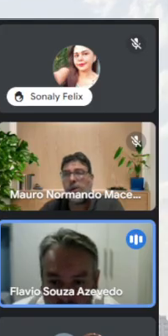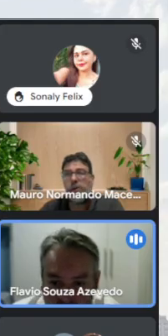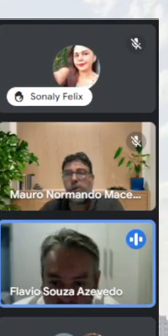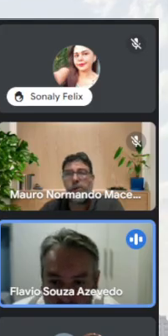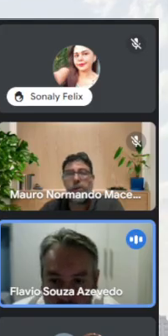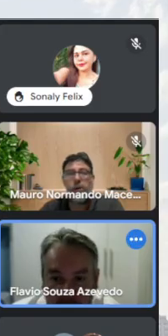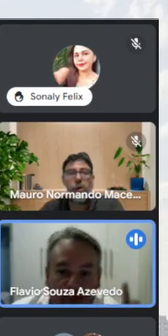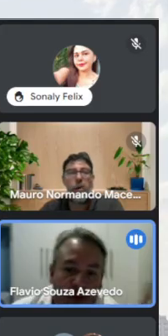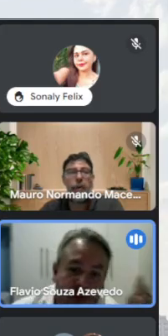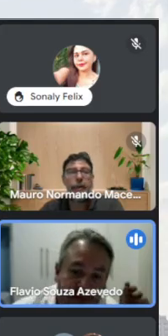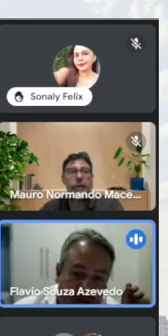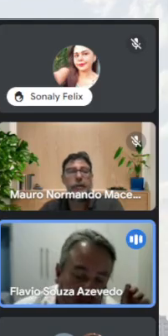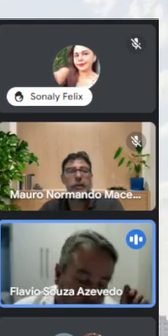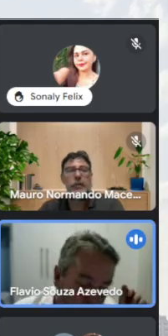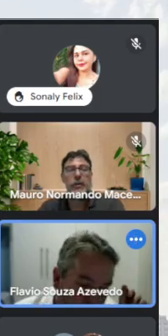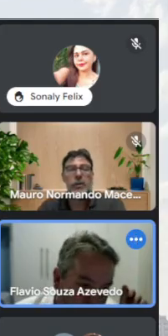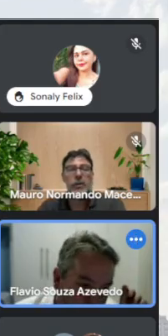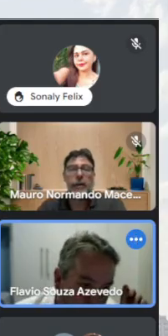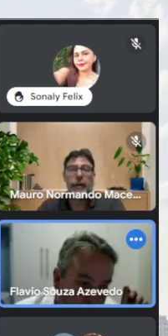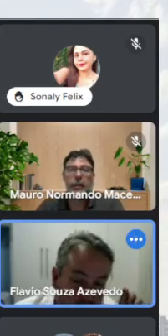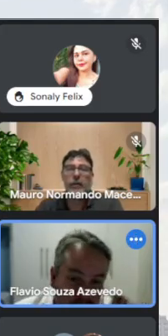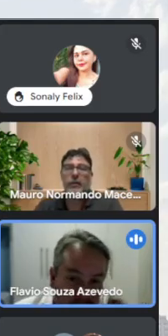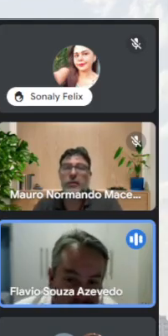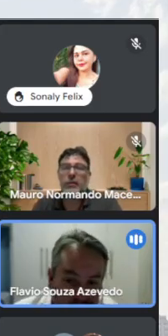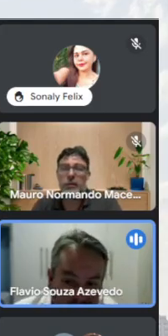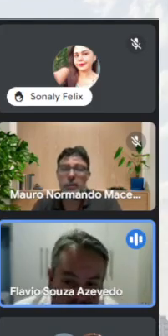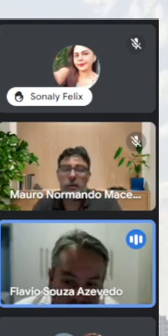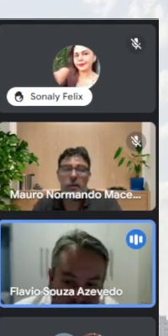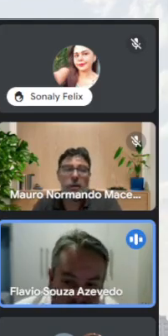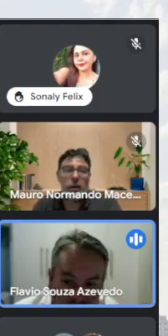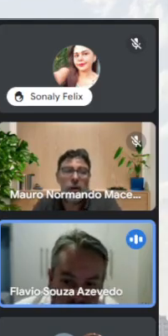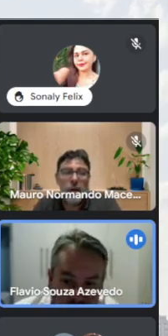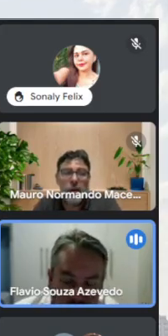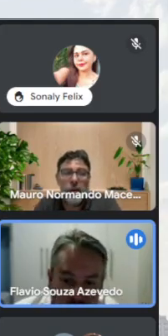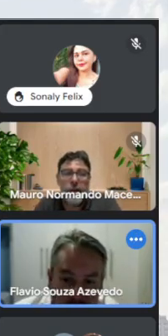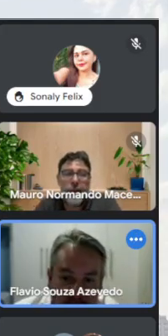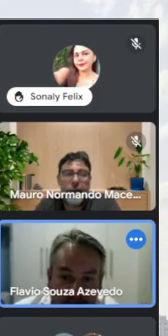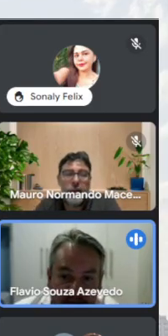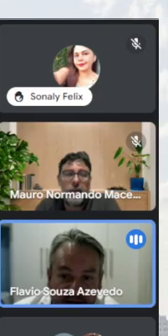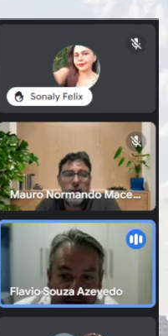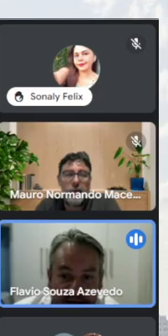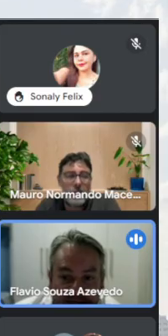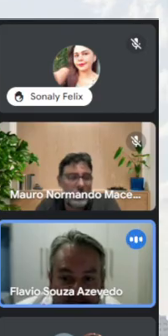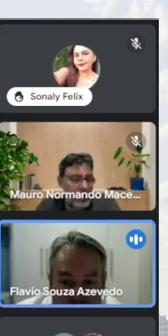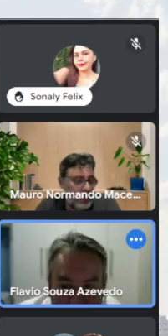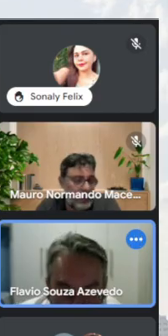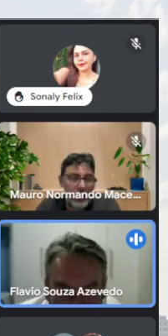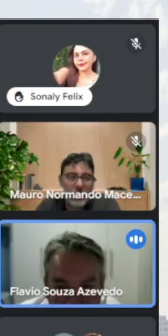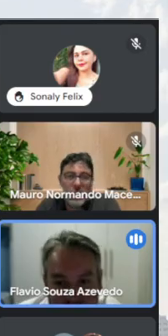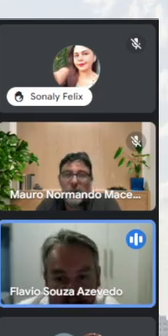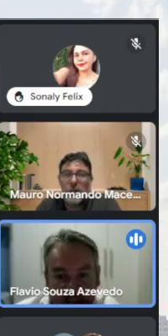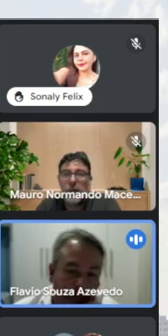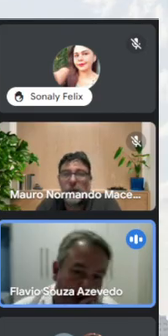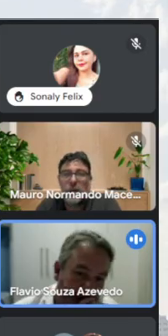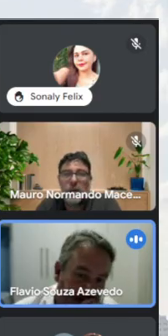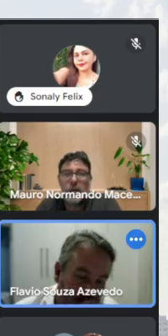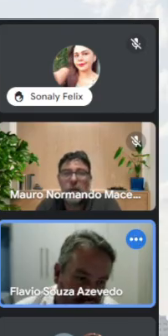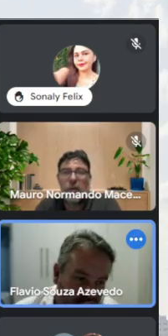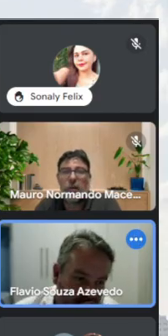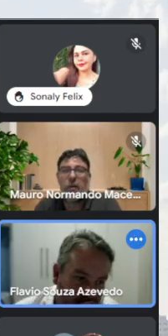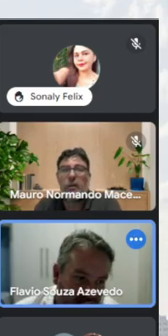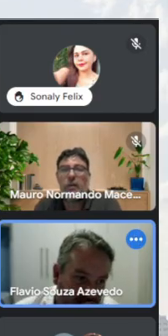Rio Arrozal, é o menos eficiente. Se você olhar nessa figura, você vai ver que ele tem pouca área na